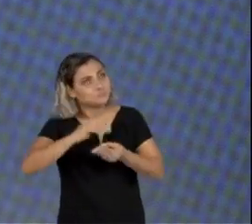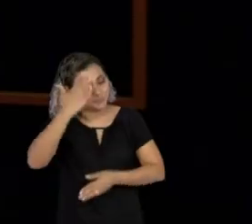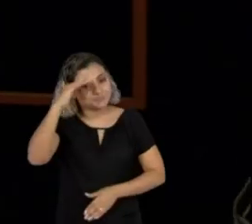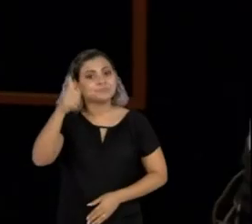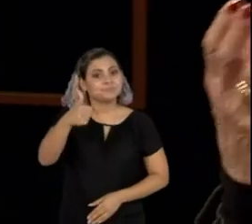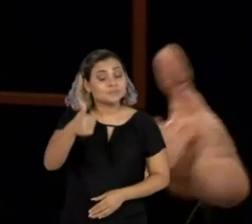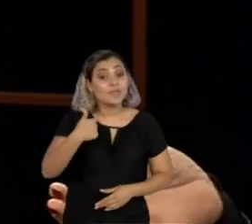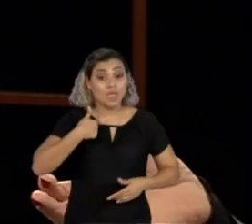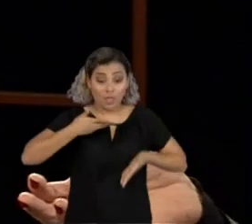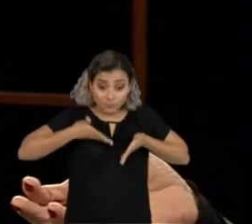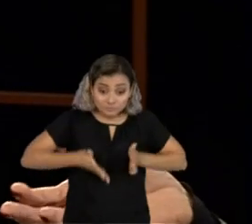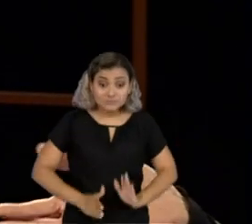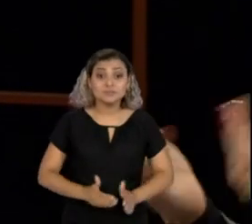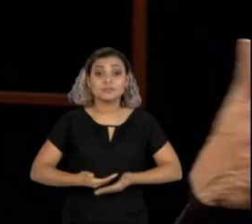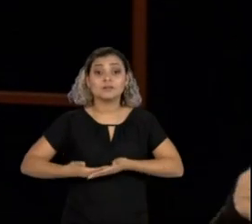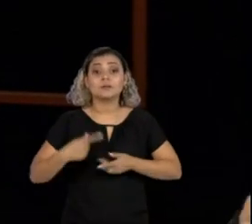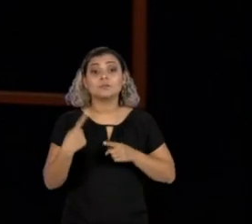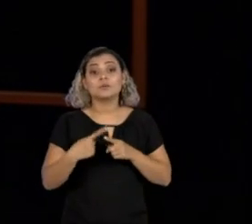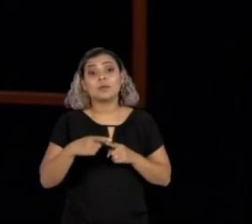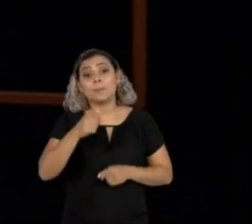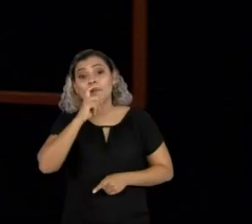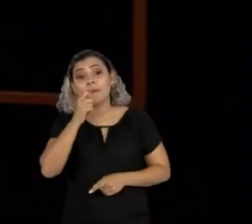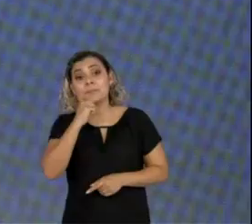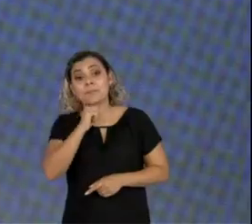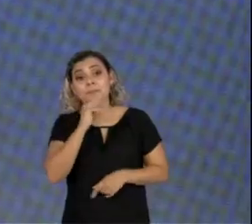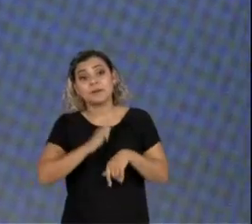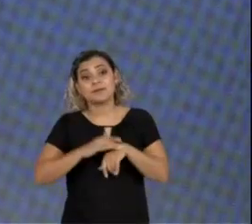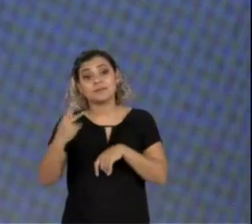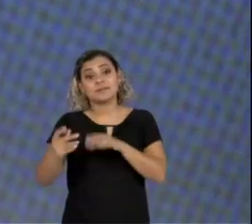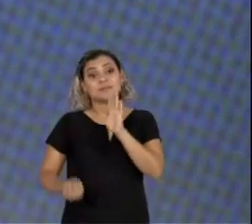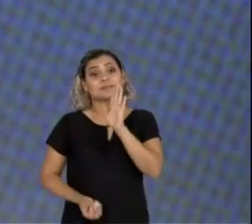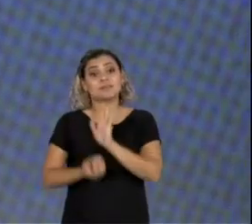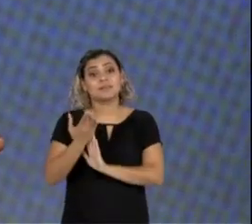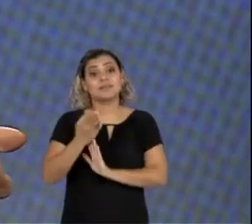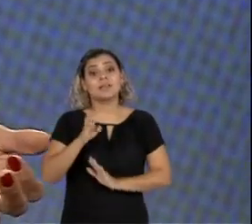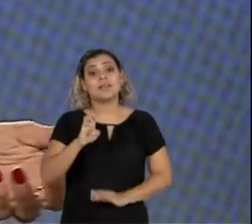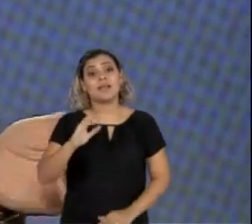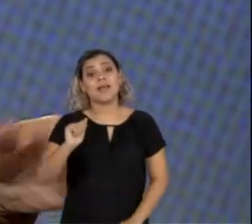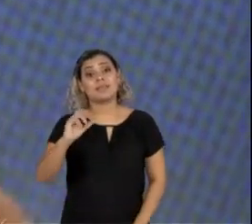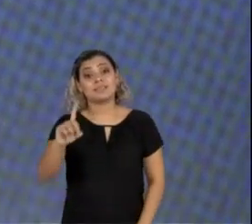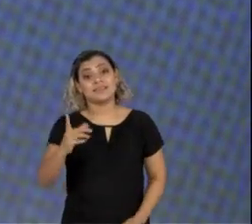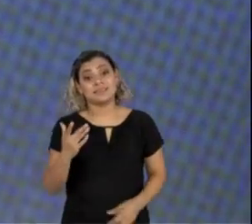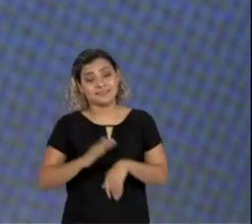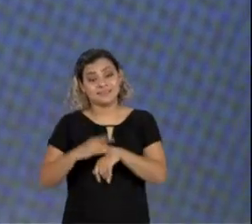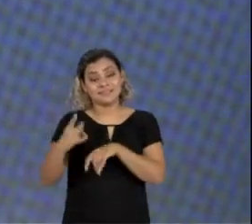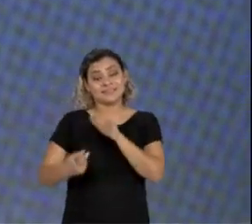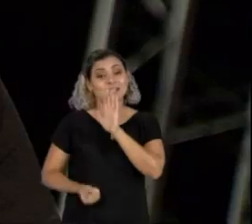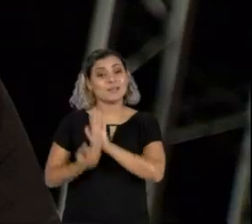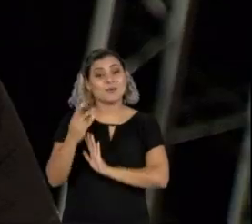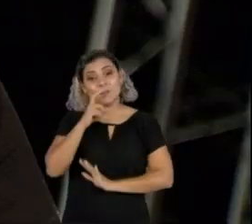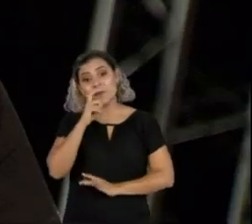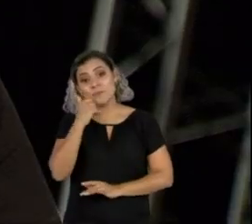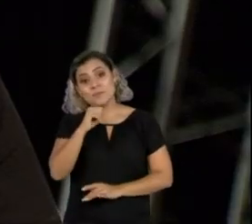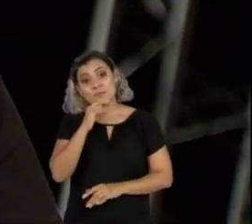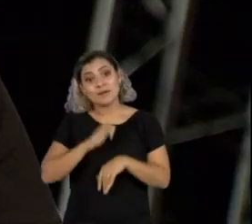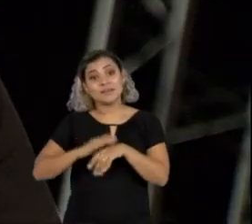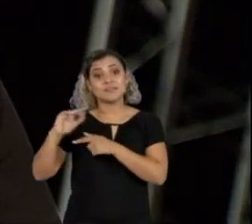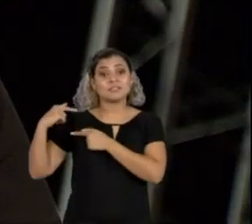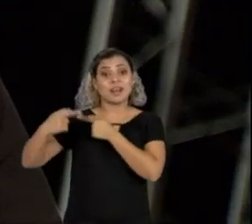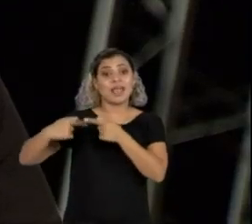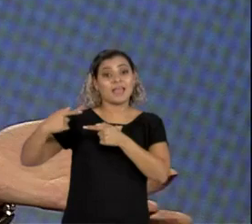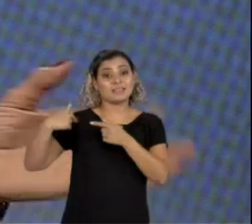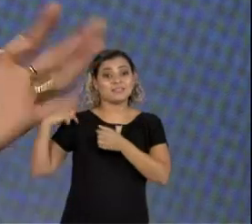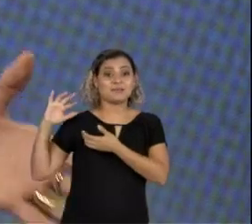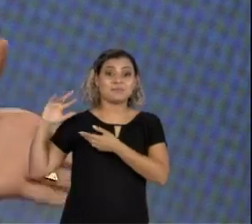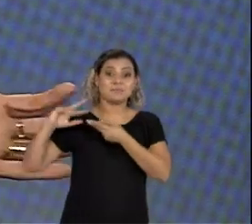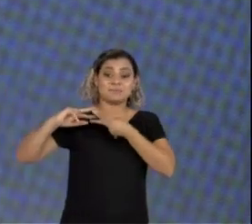minha primeira aparição no palco é através dos meus pais, que são fundadores da EAD. Aí vocês estão... é o código genético?